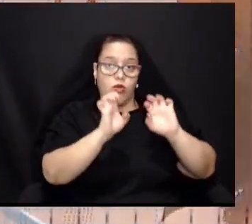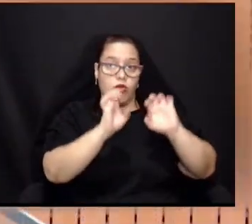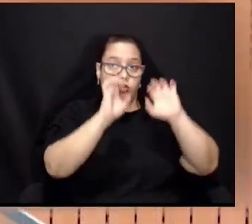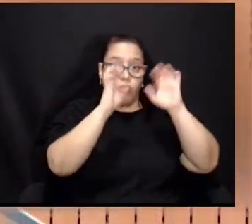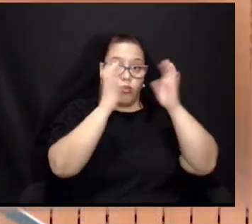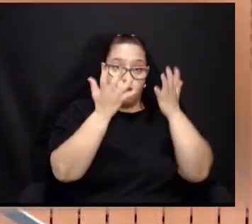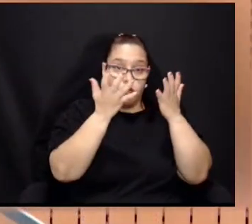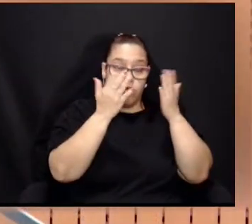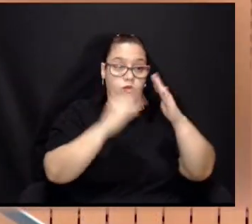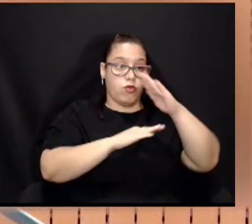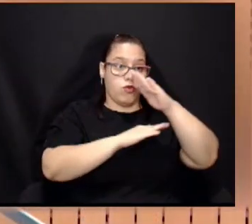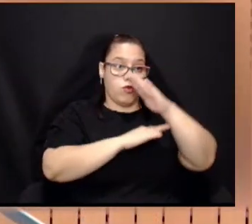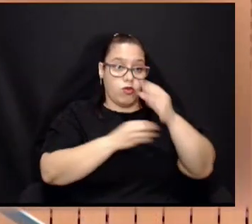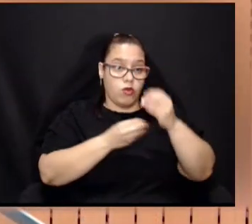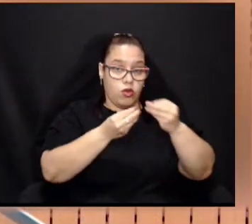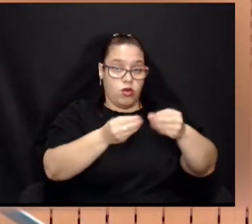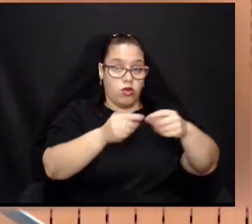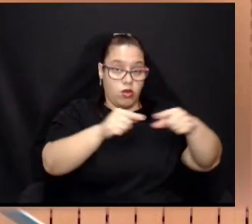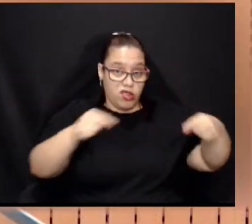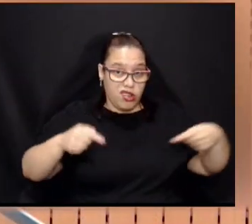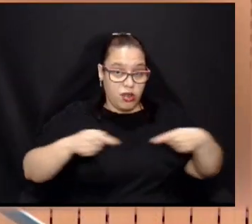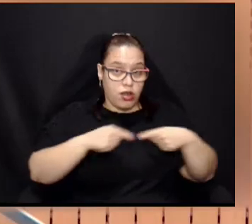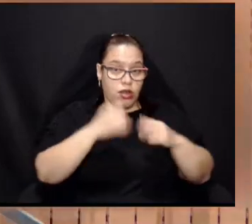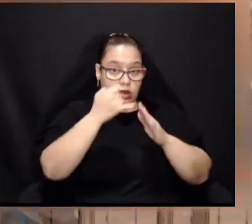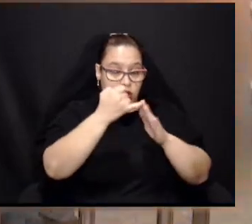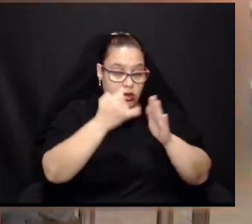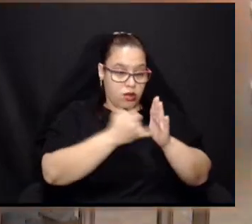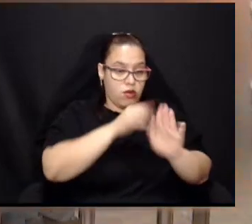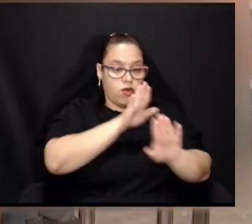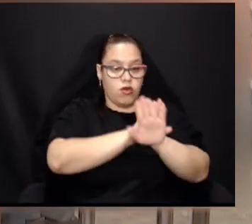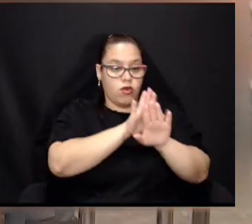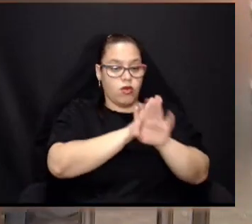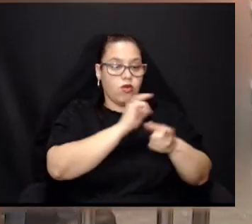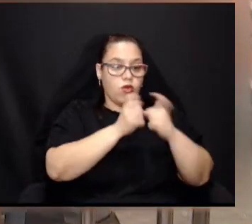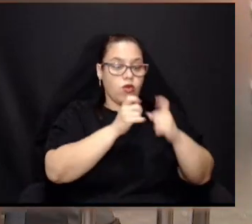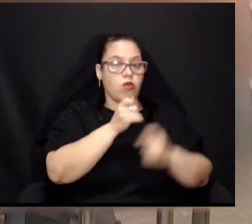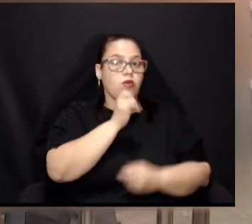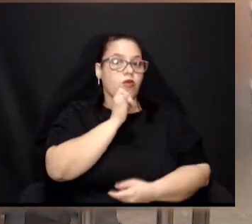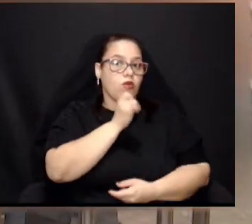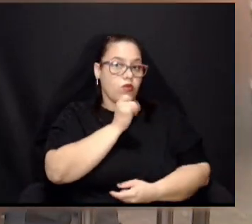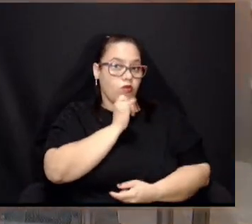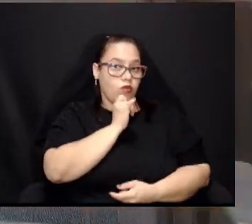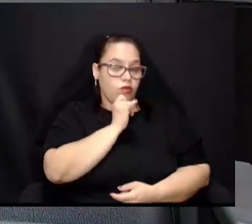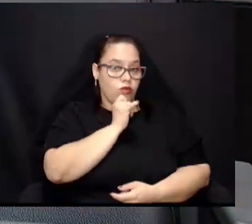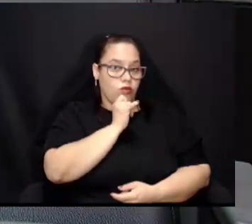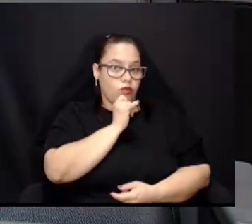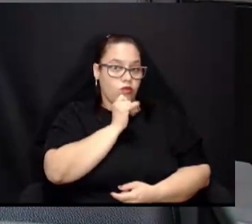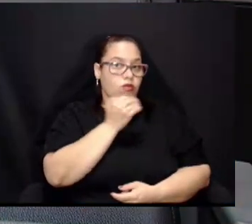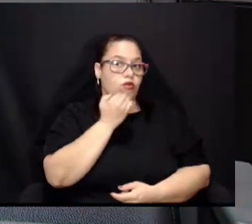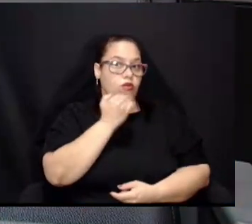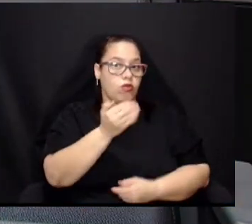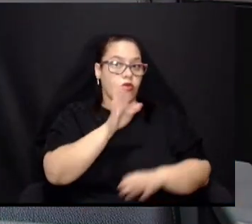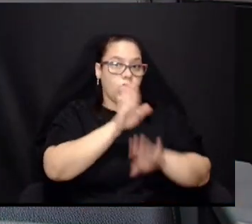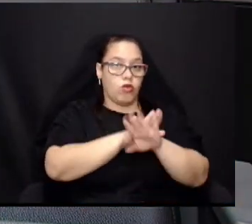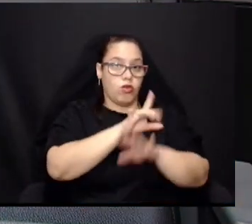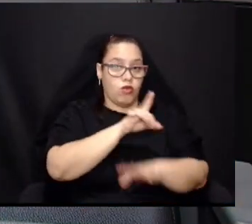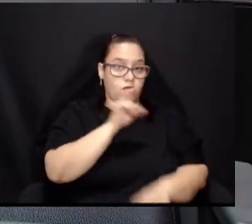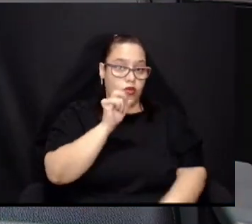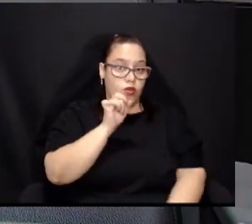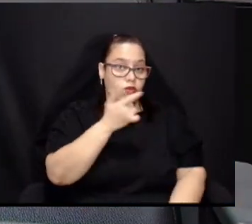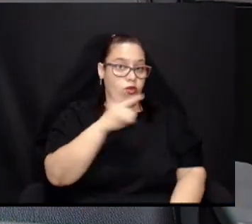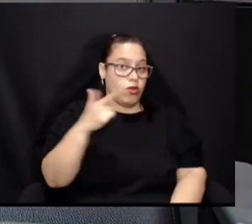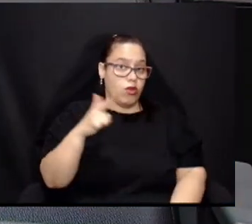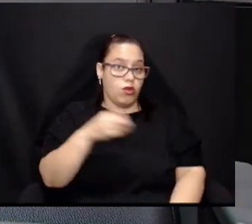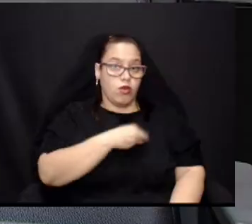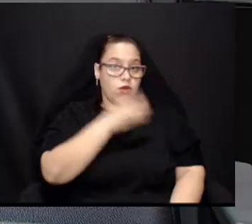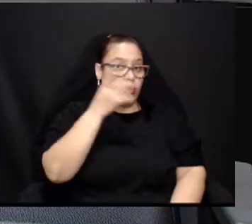cede o espaço para uma entidade externa fazer uma reunião, por exemplo. Então, quando é uma solicitação externa, se não houver presença de vereador, a